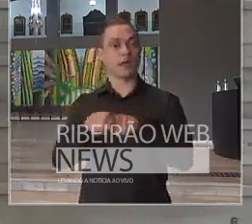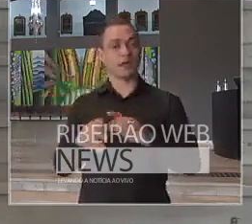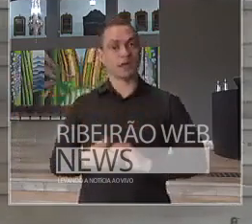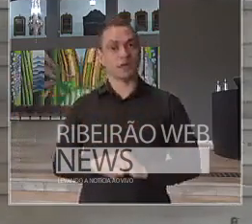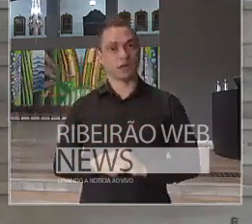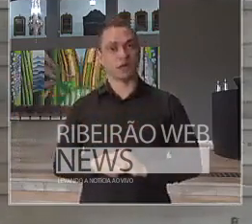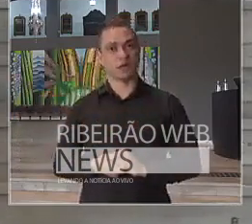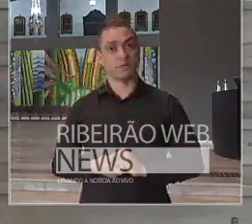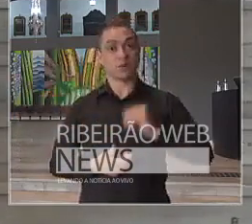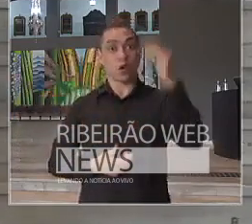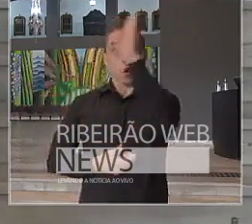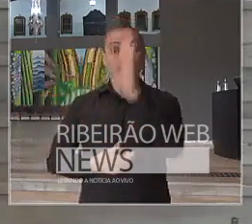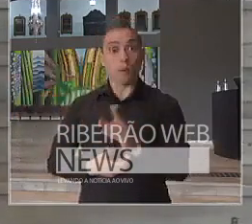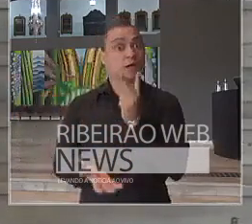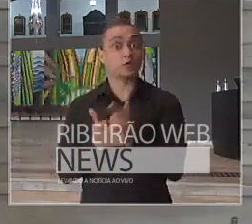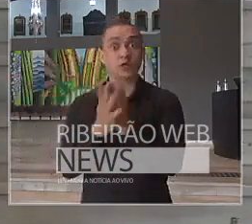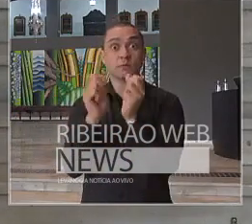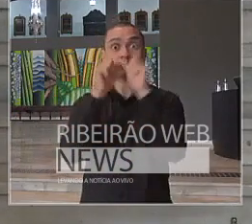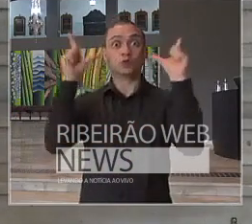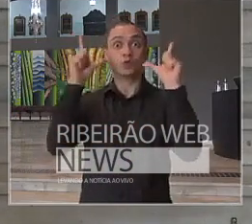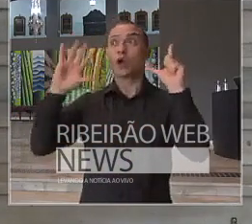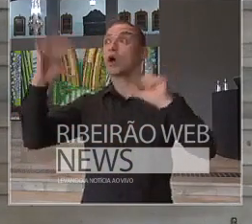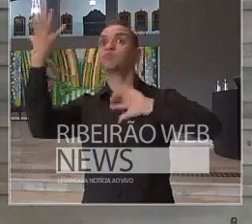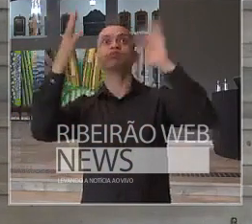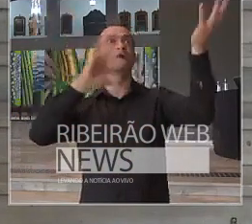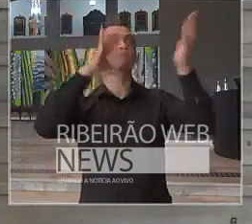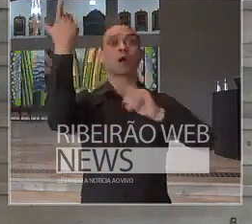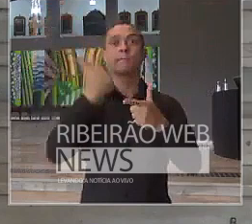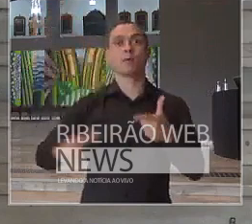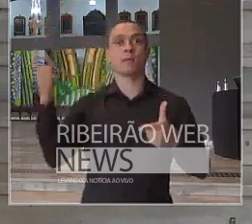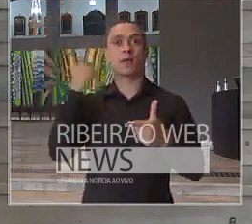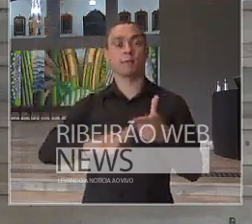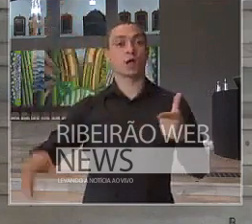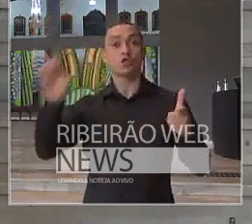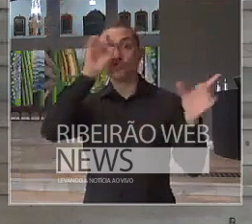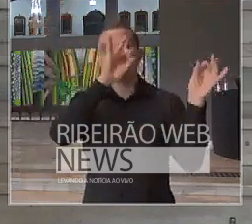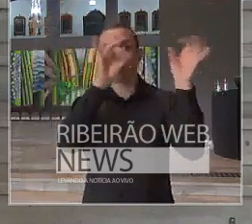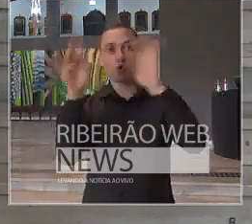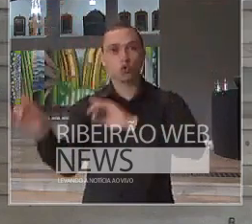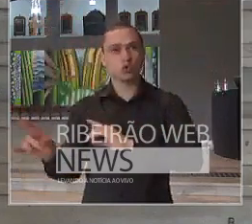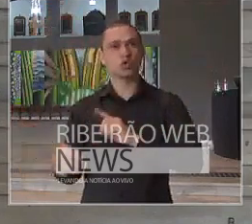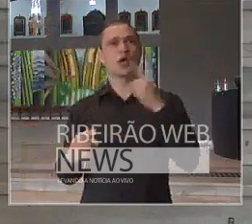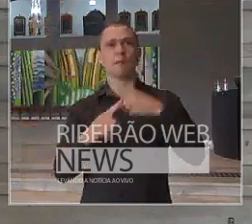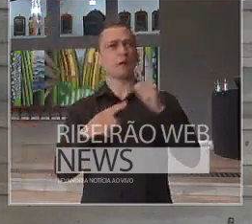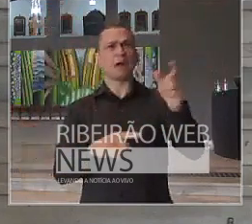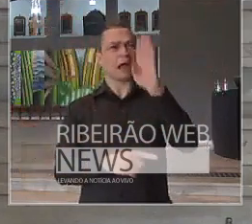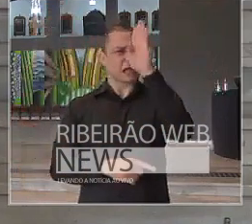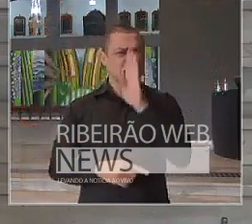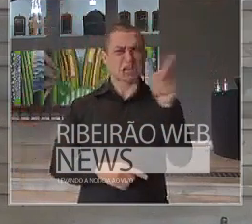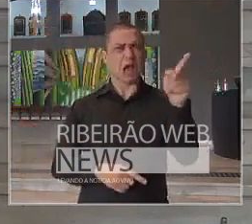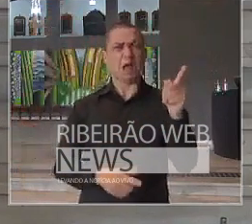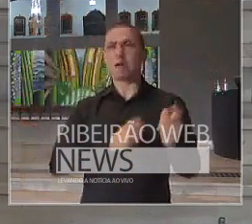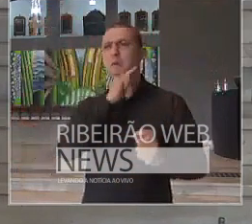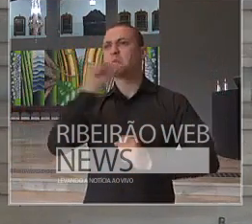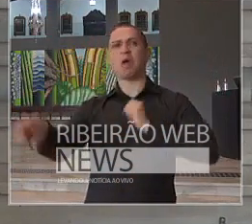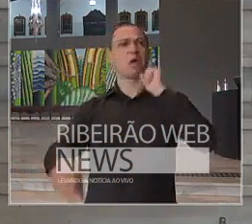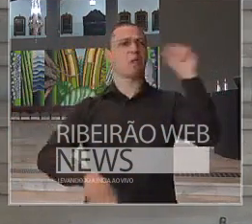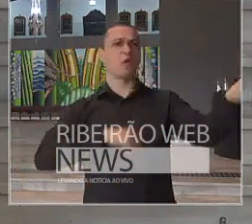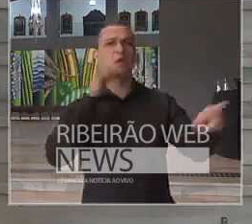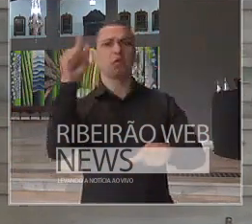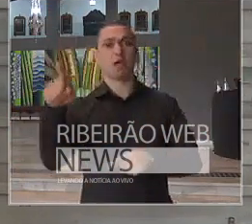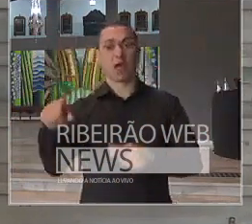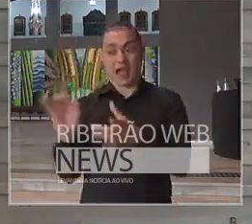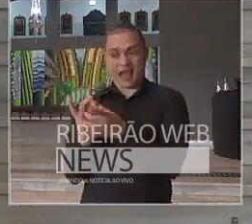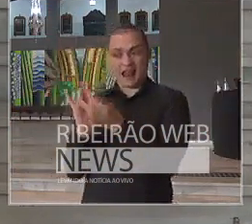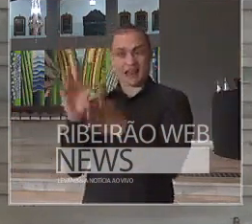brasil acorda assustado com as crises diárias e por agressões gratuitas agressões